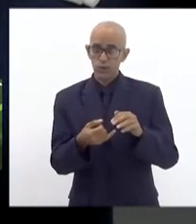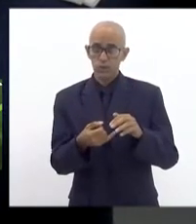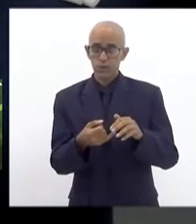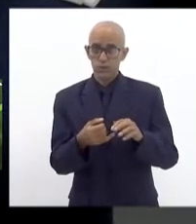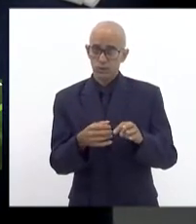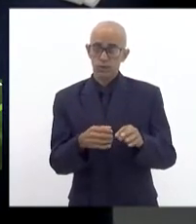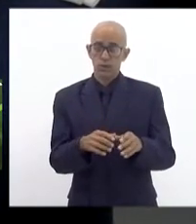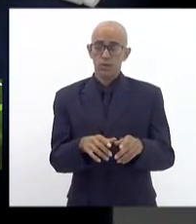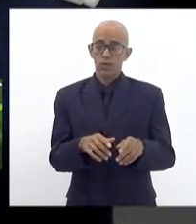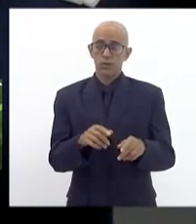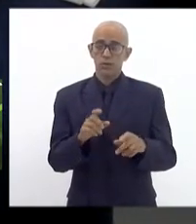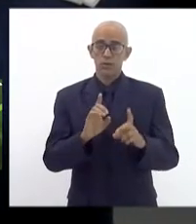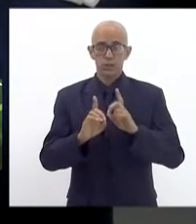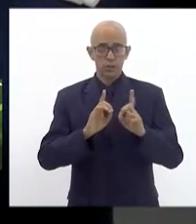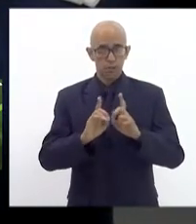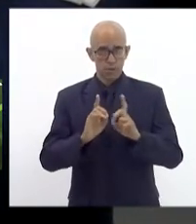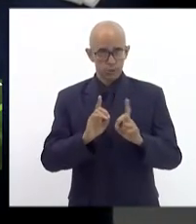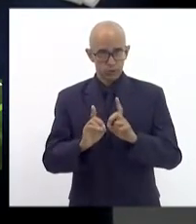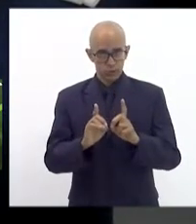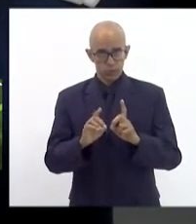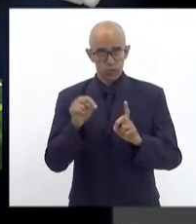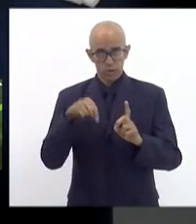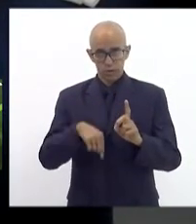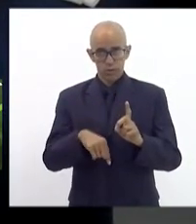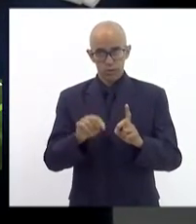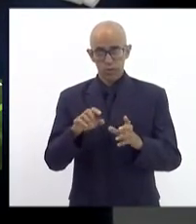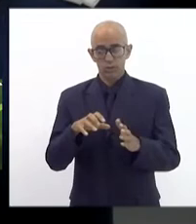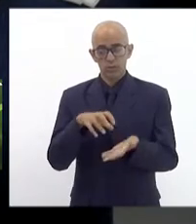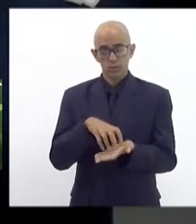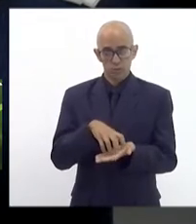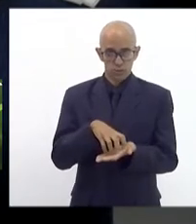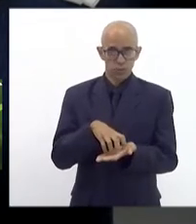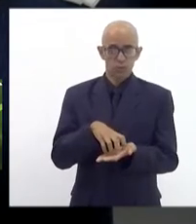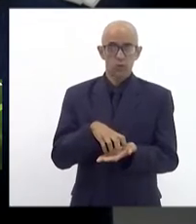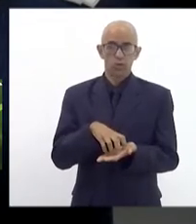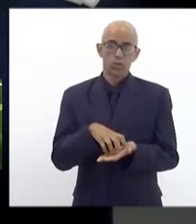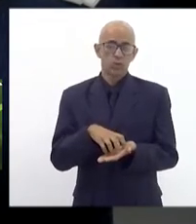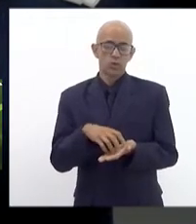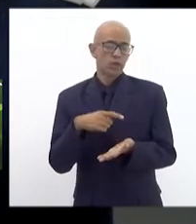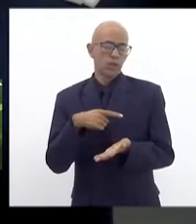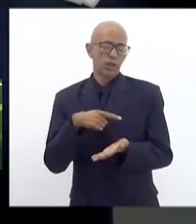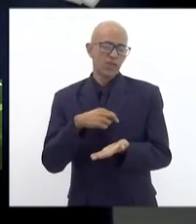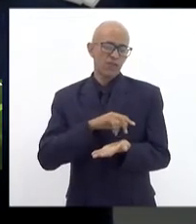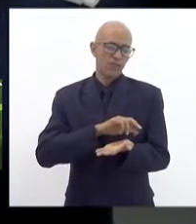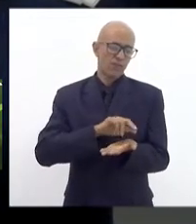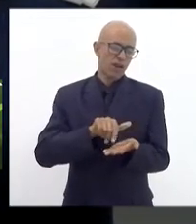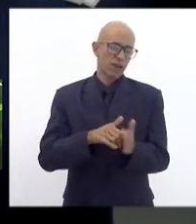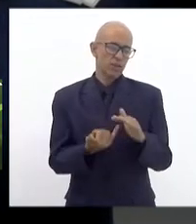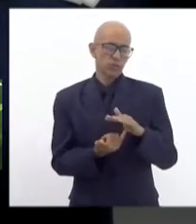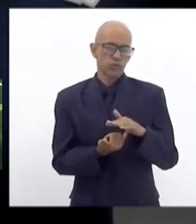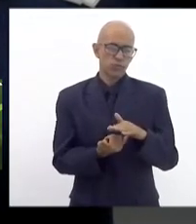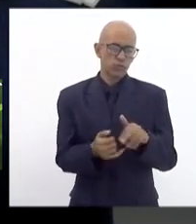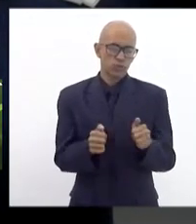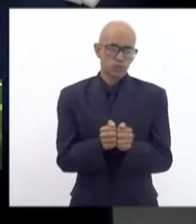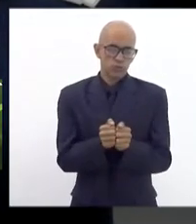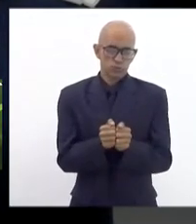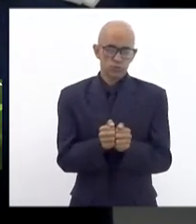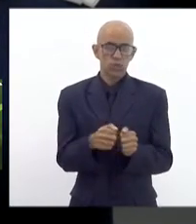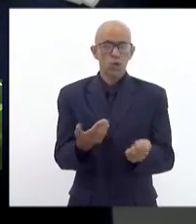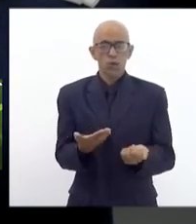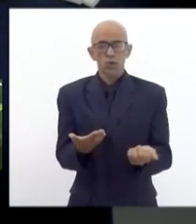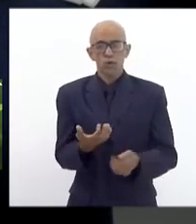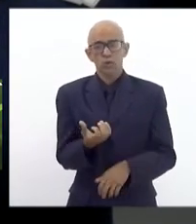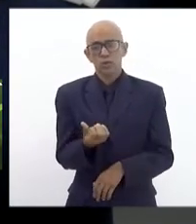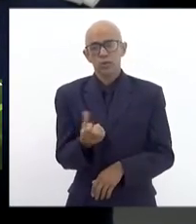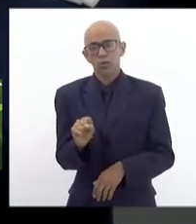pelo Fórum Desenvolvimento, pela Câmara Setorial de Tecnologia, que reúne diversas instituições. Hoje fazem parte do Fórum 68